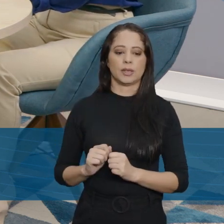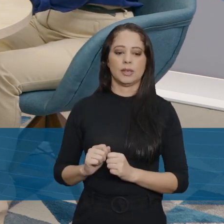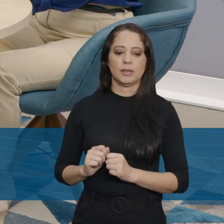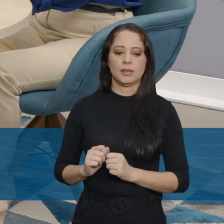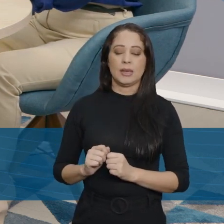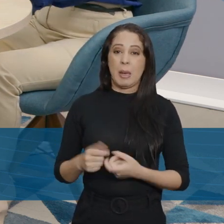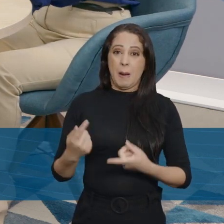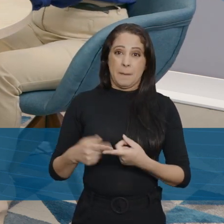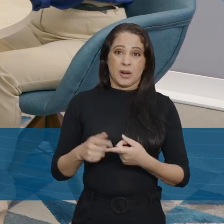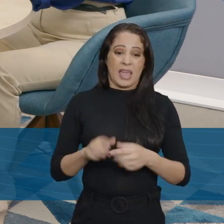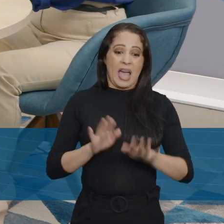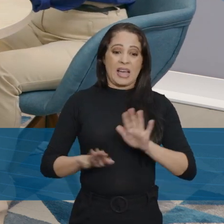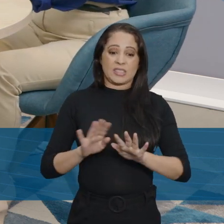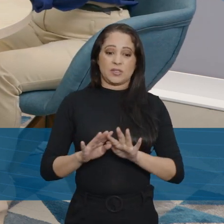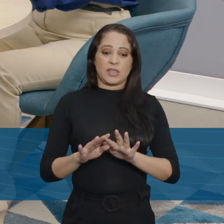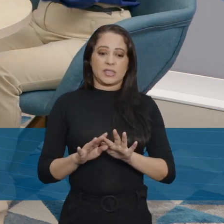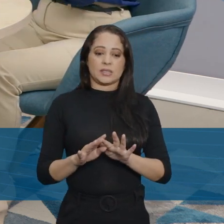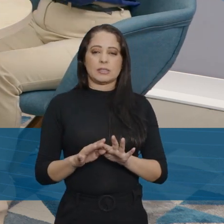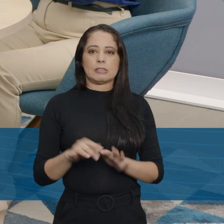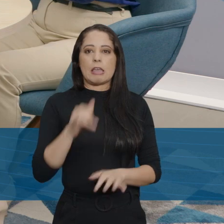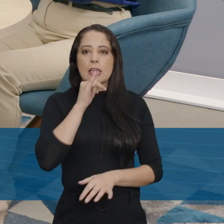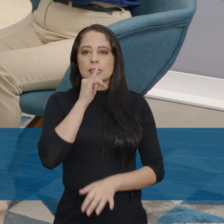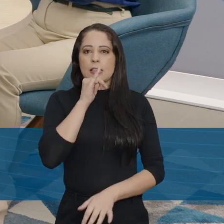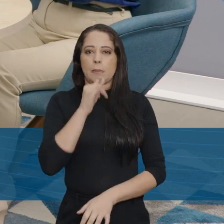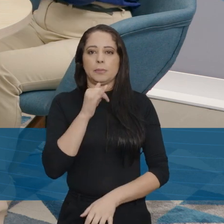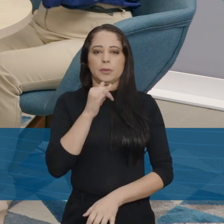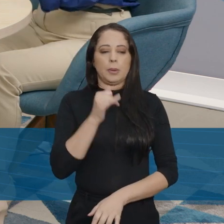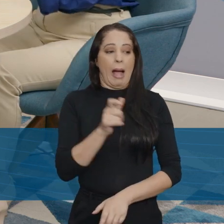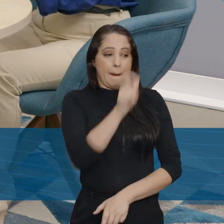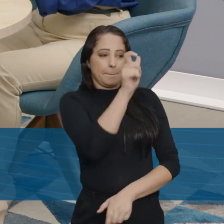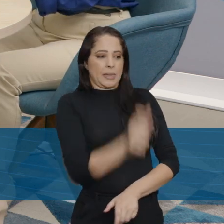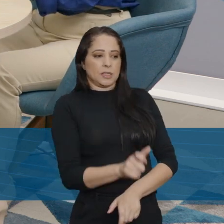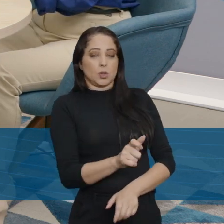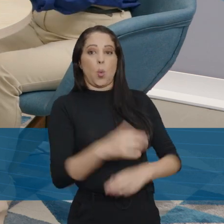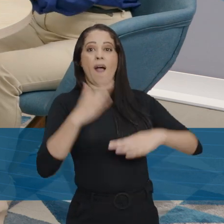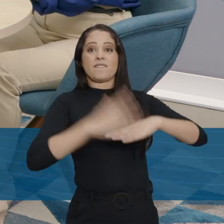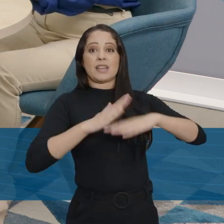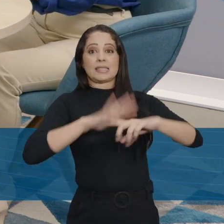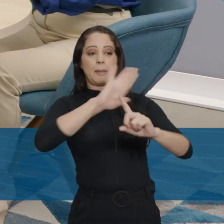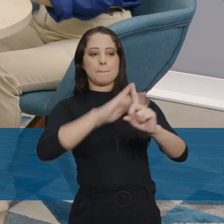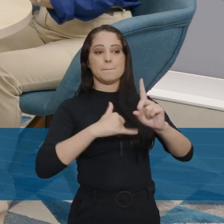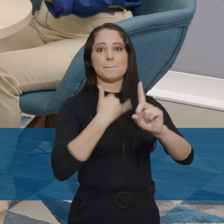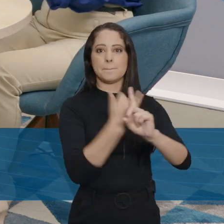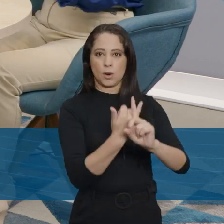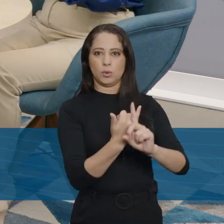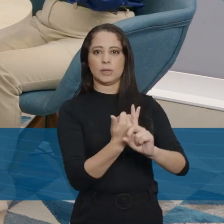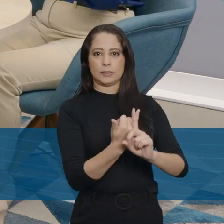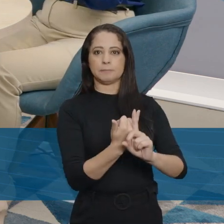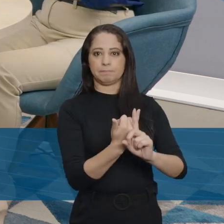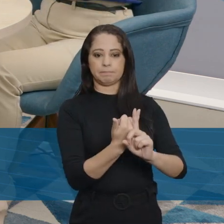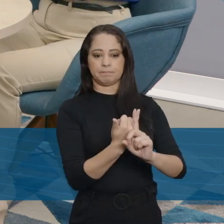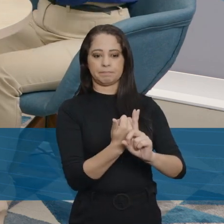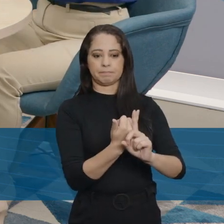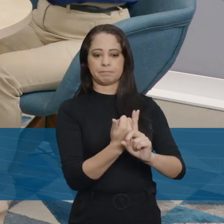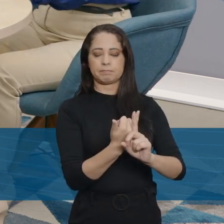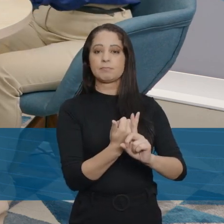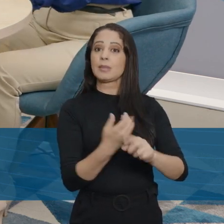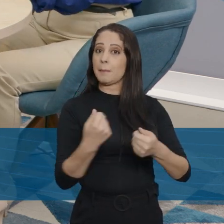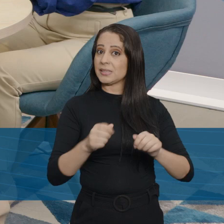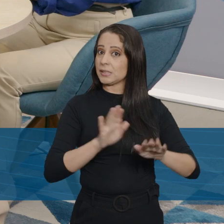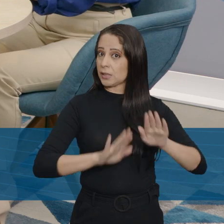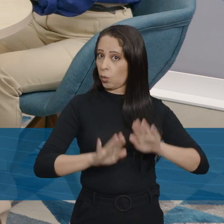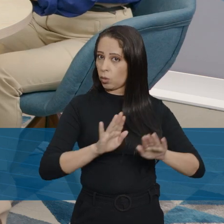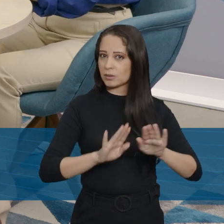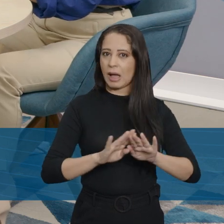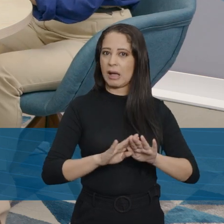que desse medo, que às vezes a própria pessoa que está praticando bullying, acho que a gente tem que tomar cuidado para não passar pano, né, como